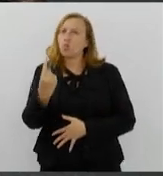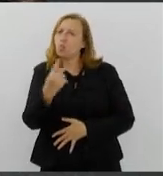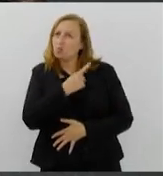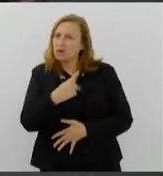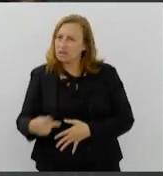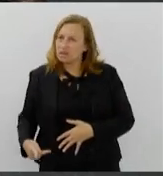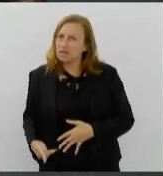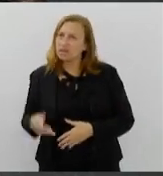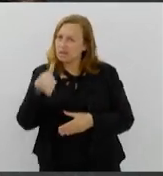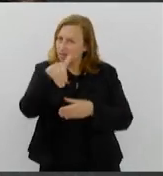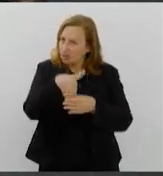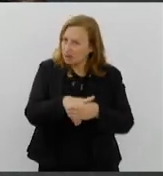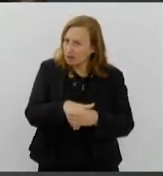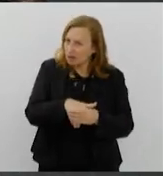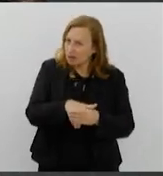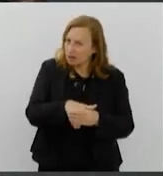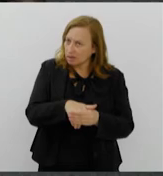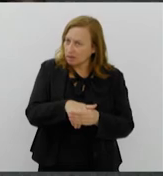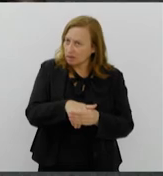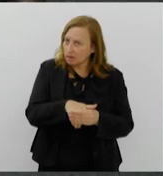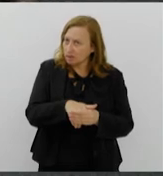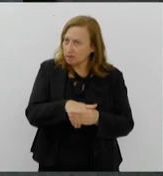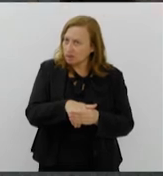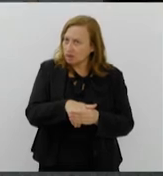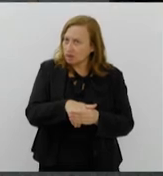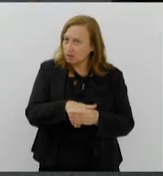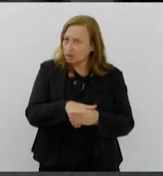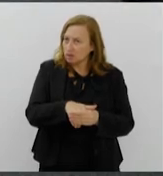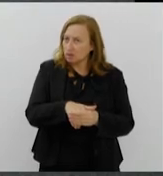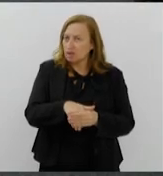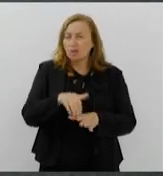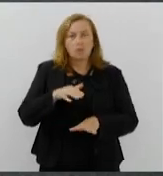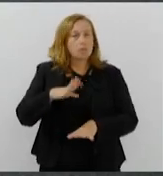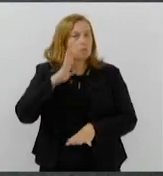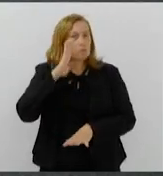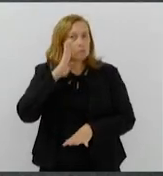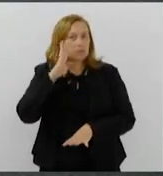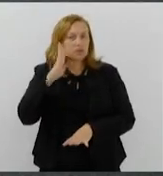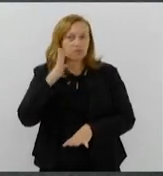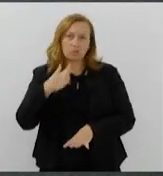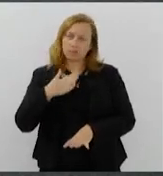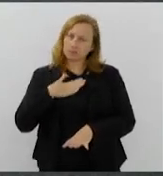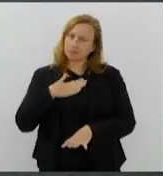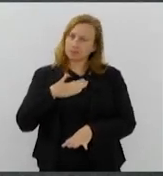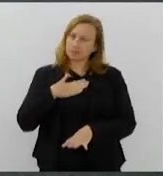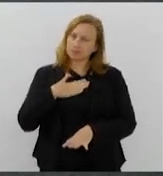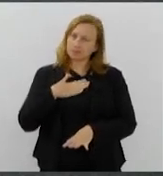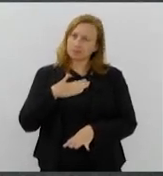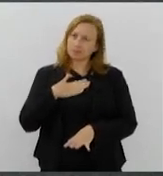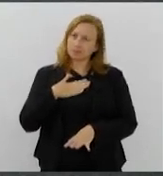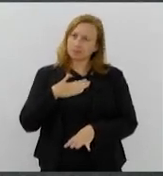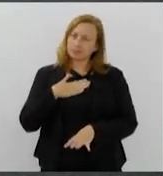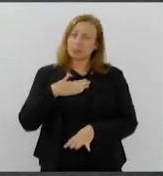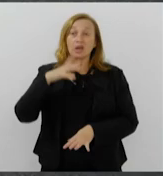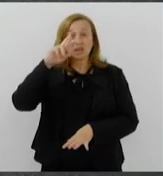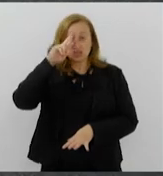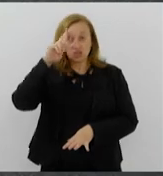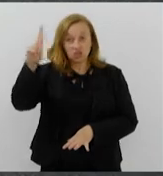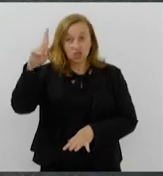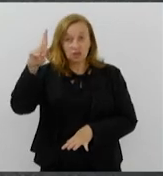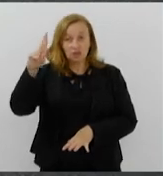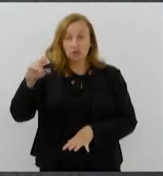para votar, a questão para mim mais fundamental é que ele vai ser chefe de